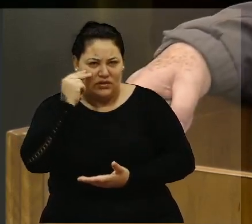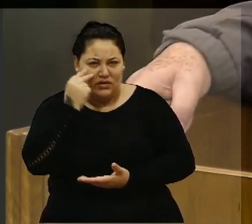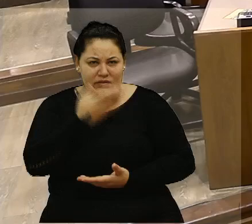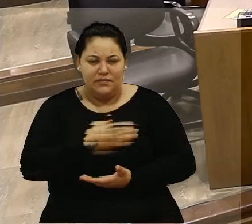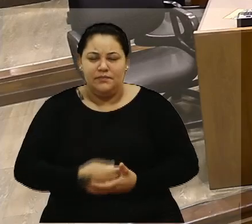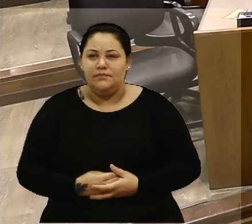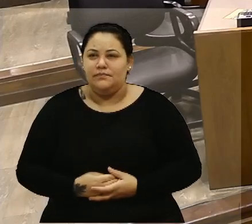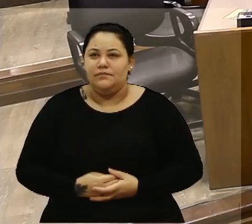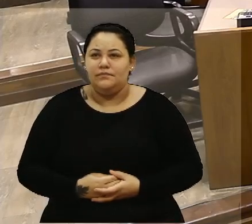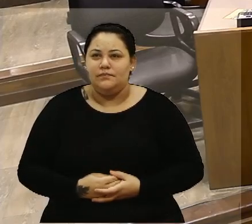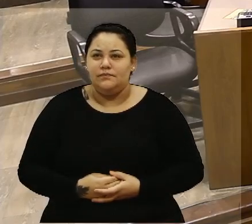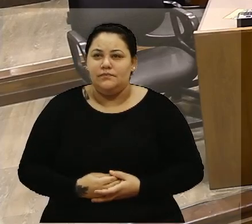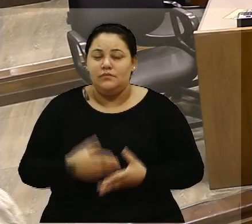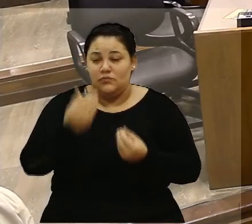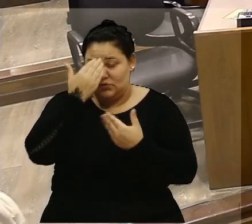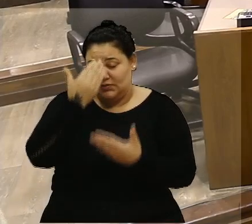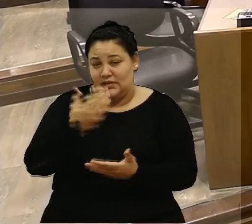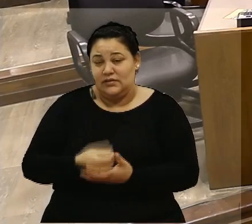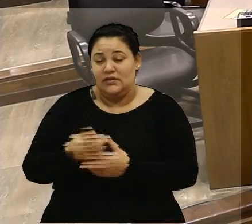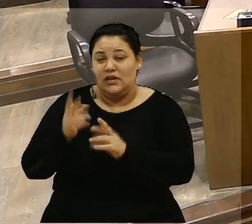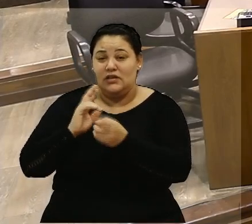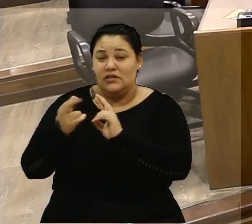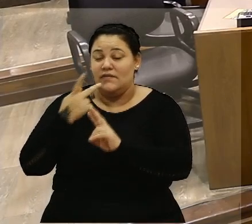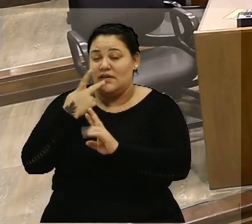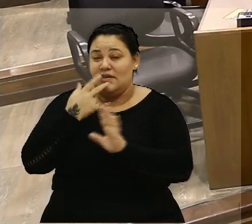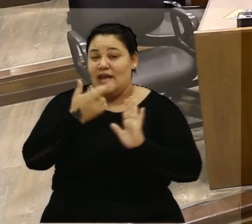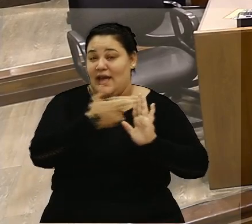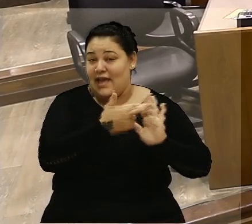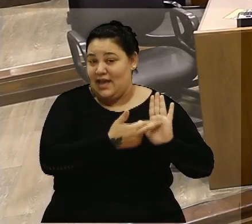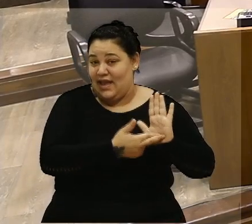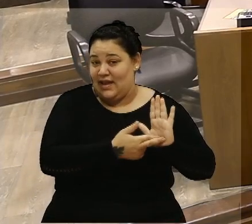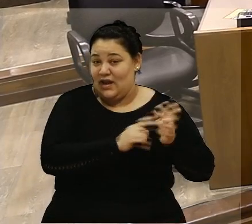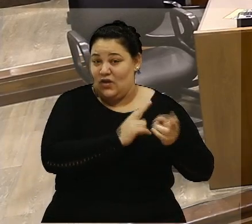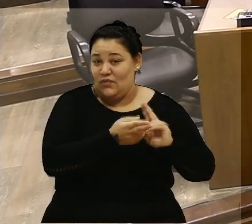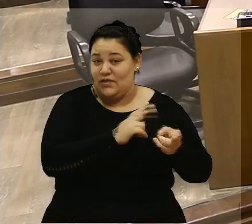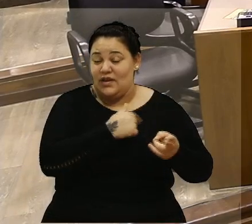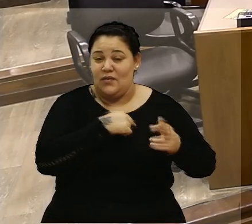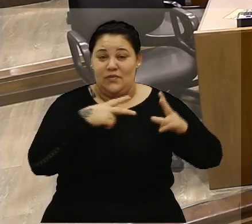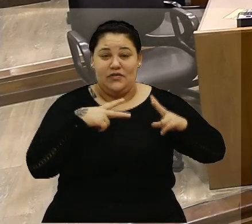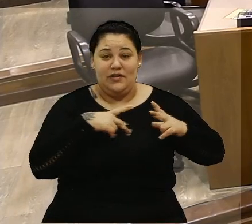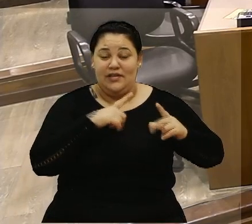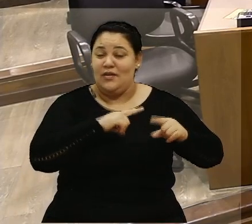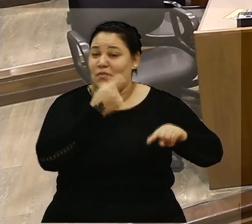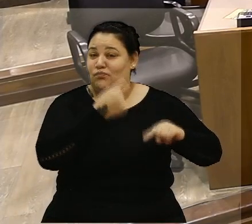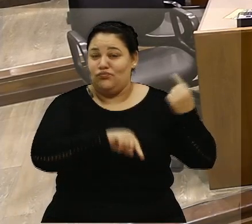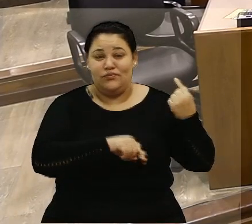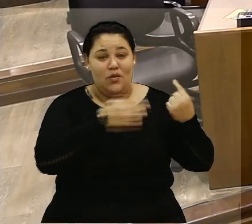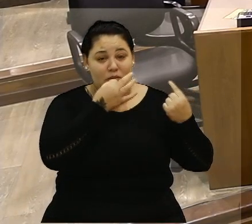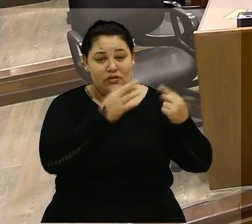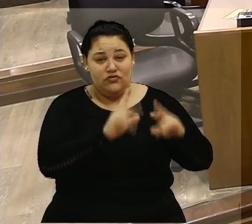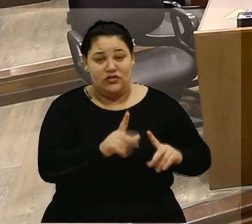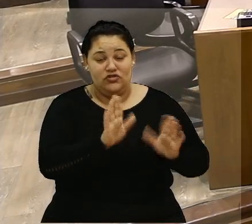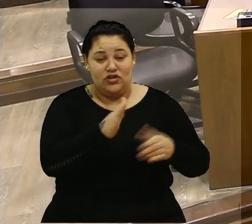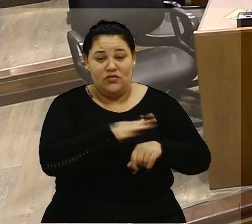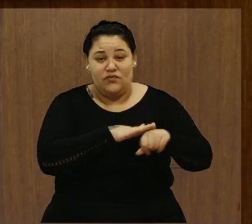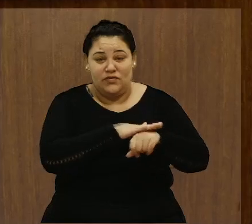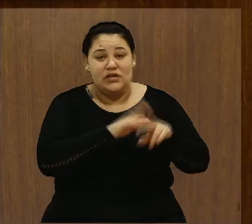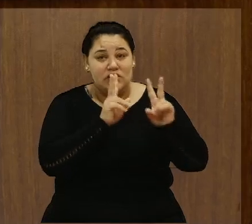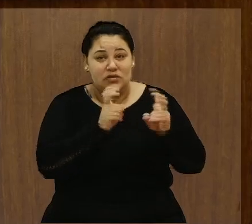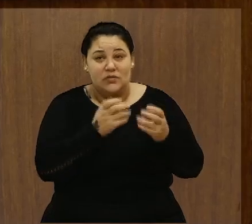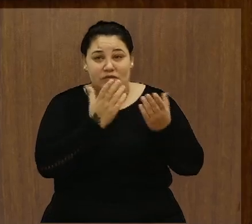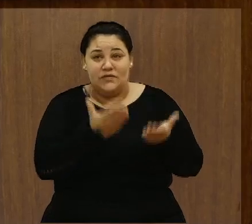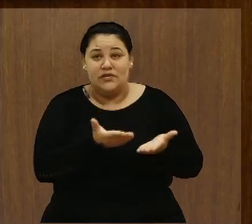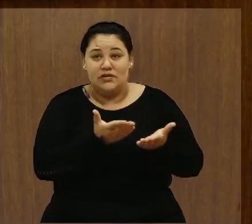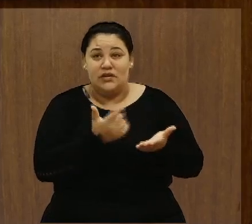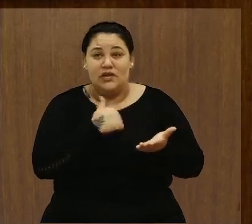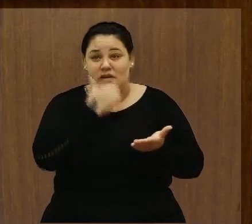Muito obrigado pela gentileza. Em relação ao regramento urbano, eu particularmente tenho uma divergência, já conversei com o senhor sobre isso. Eu acredito que